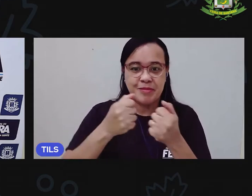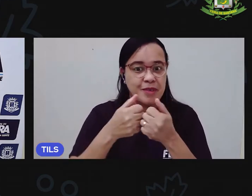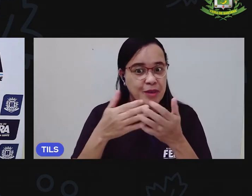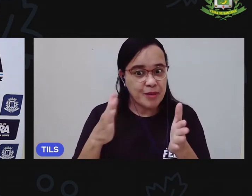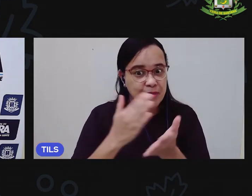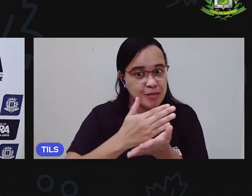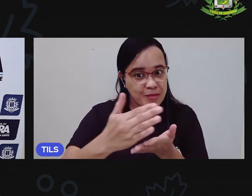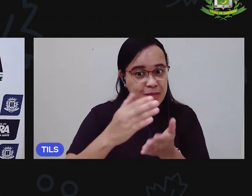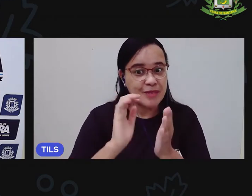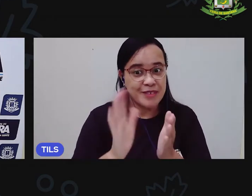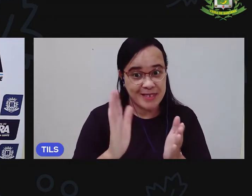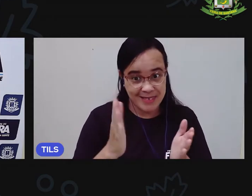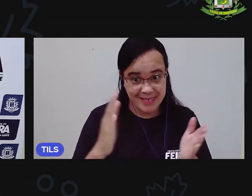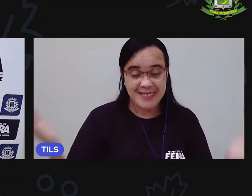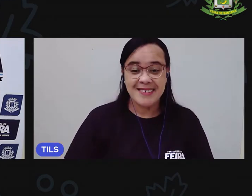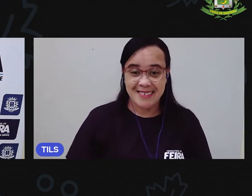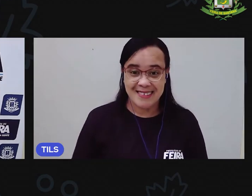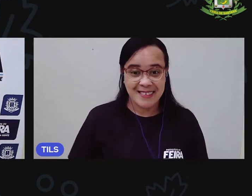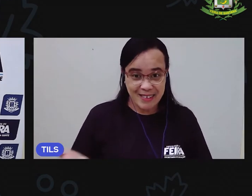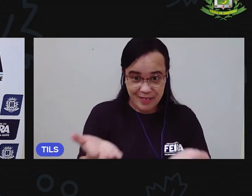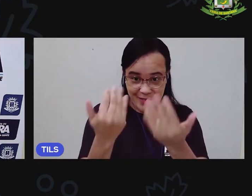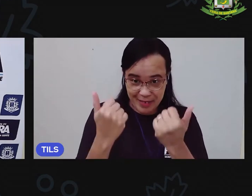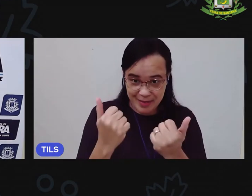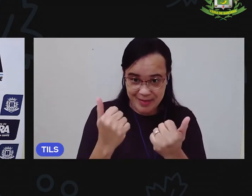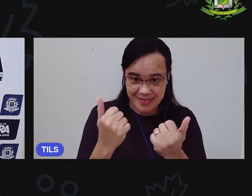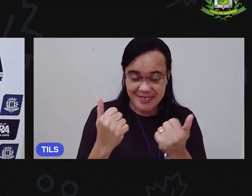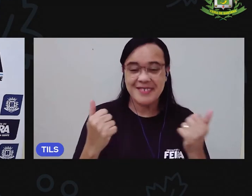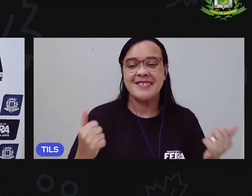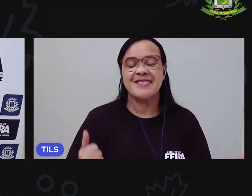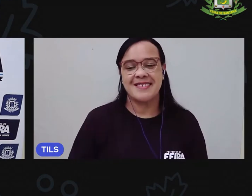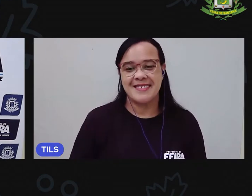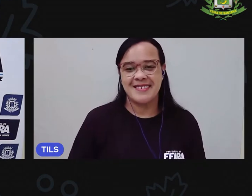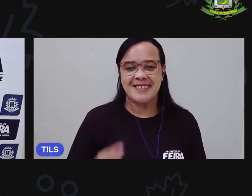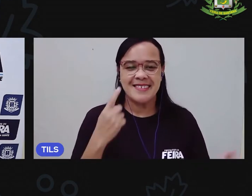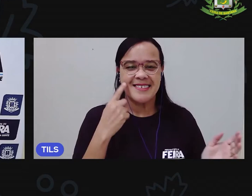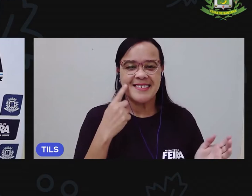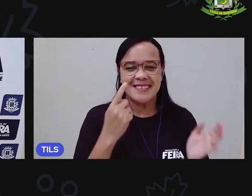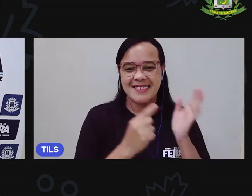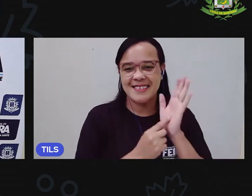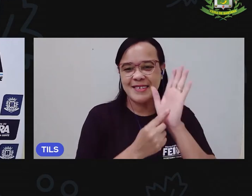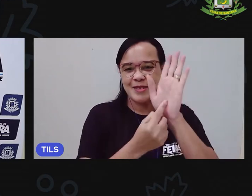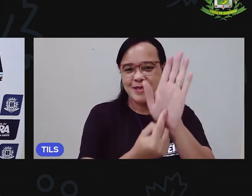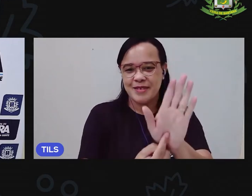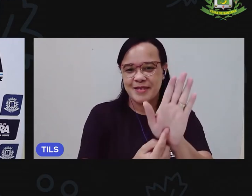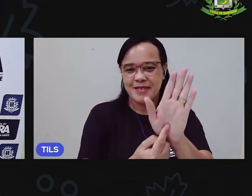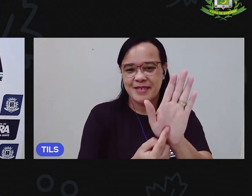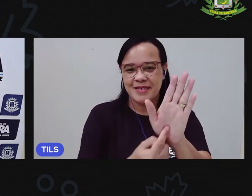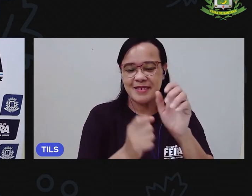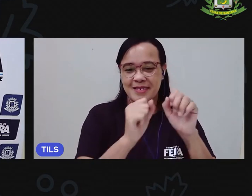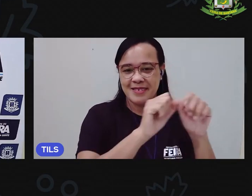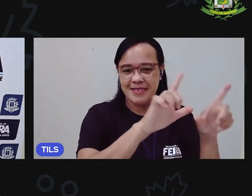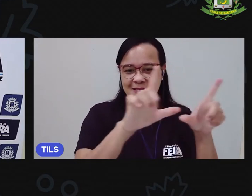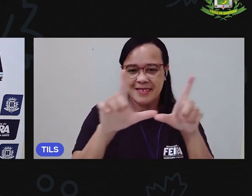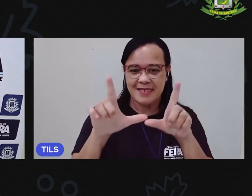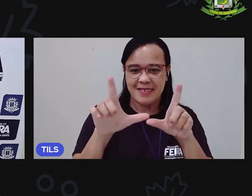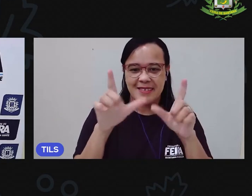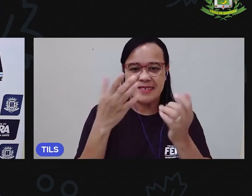começar. Vamos lá? Vou mostrar a apresentação dessa aula.